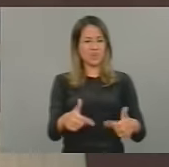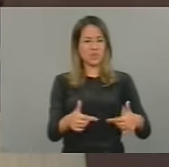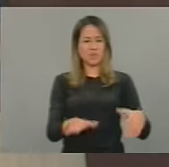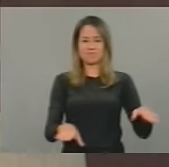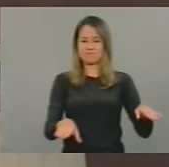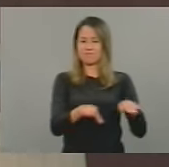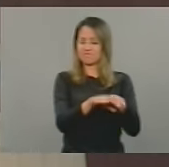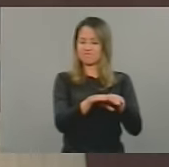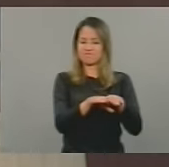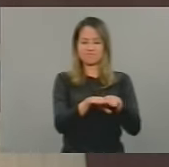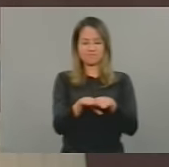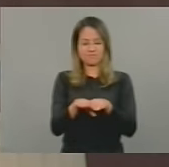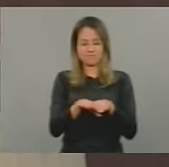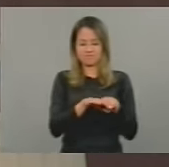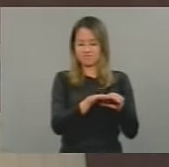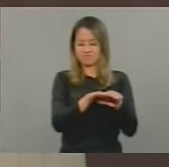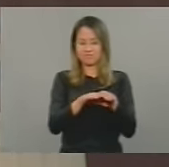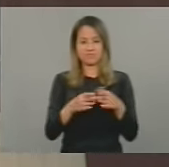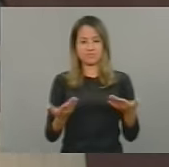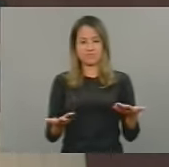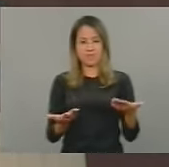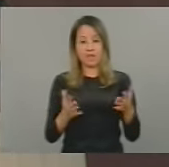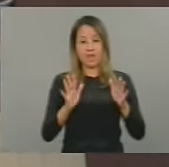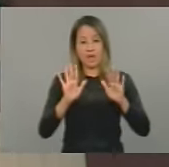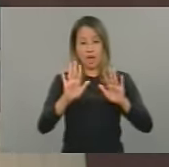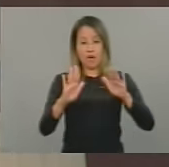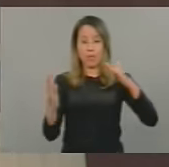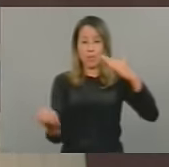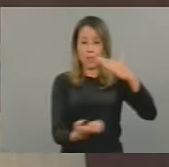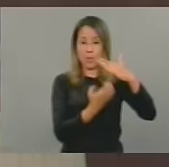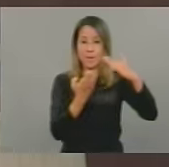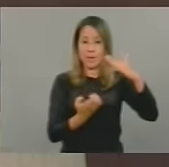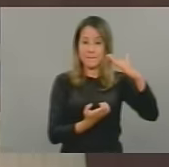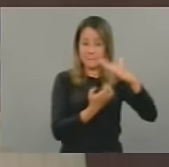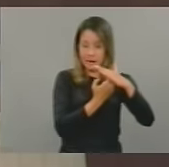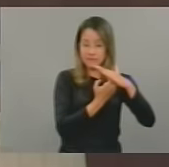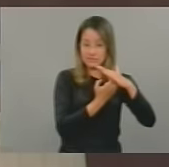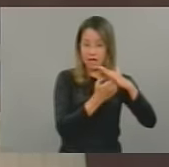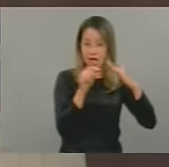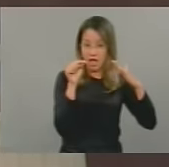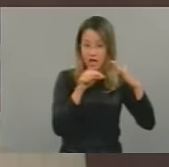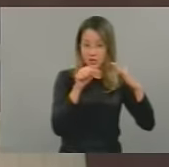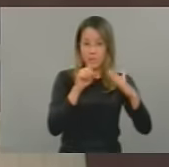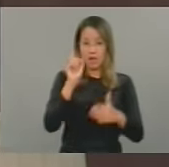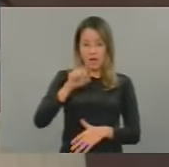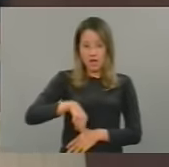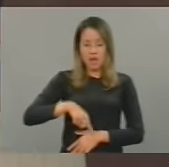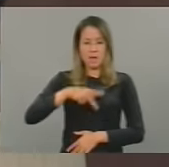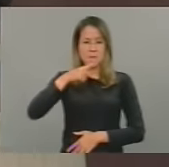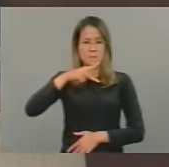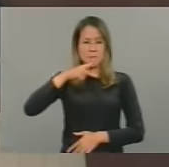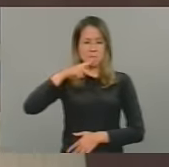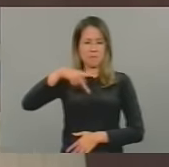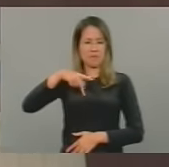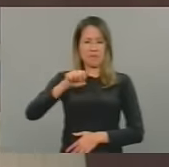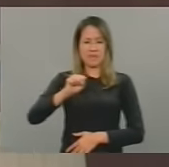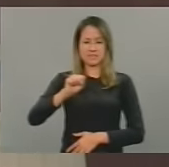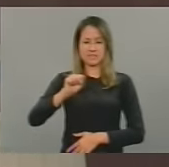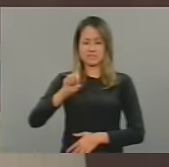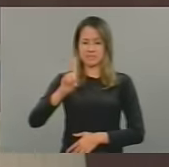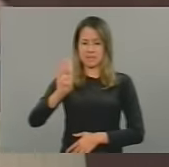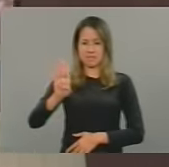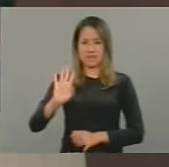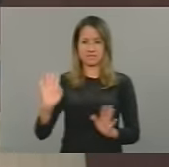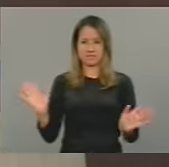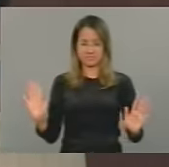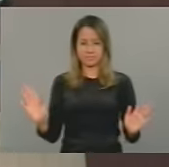organizado por um empresário do ramo imobiliário, inclusive militante de um partido político, e aí, obviamente, é seu